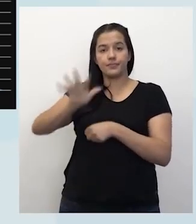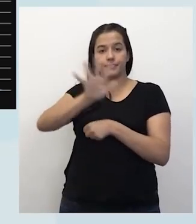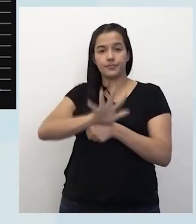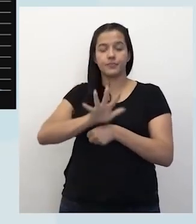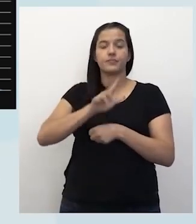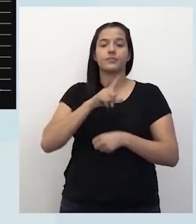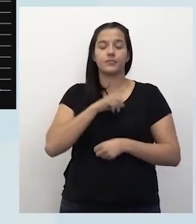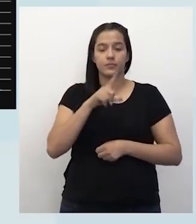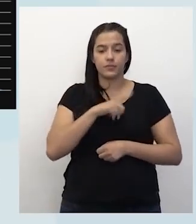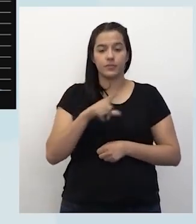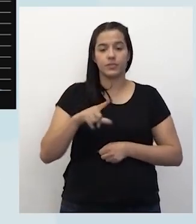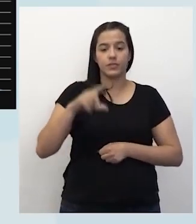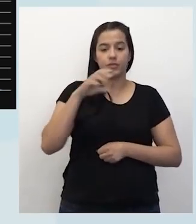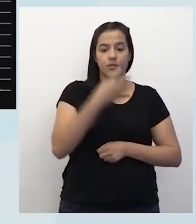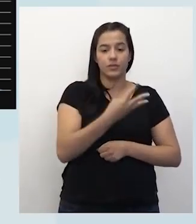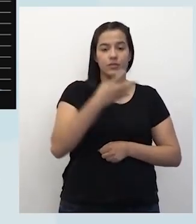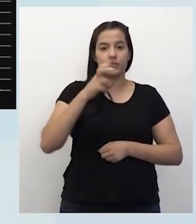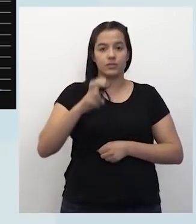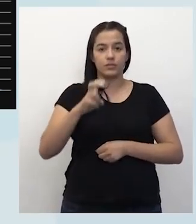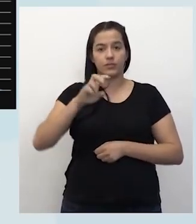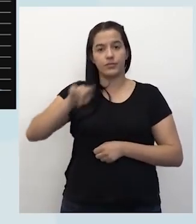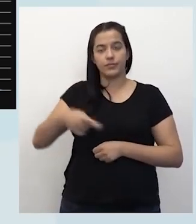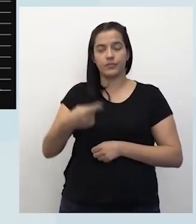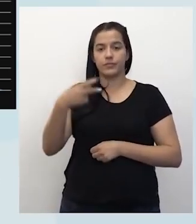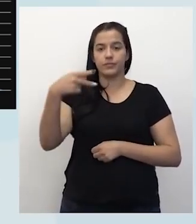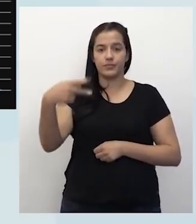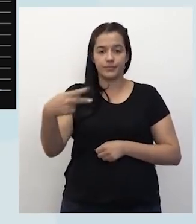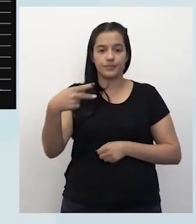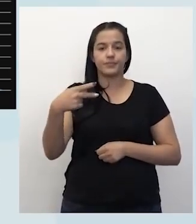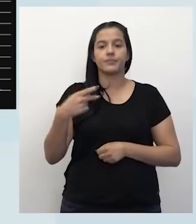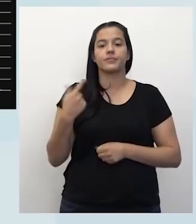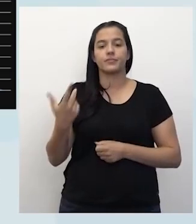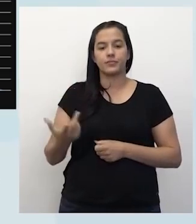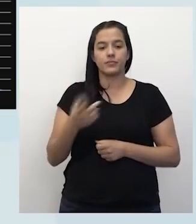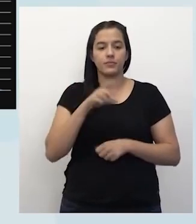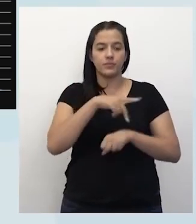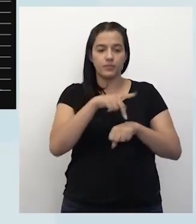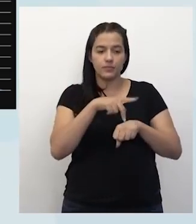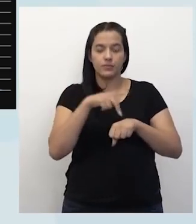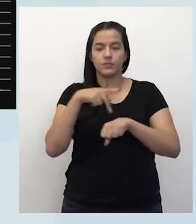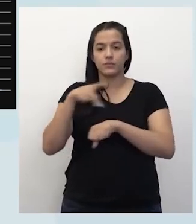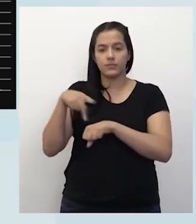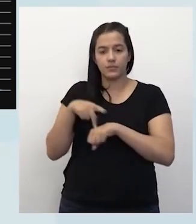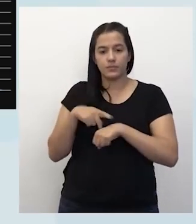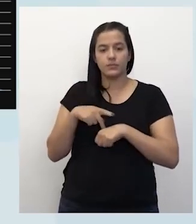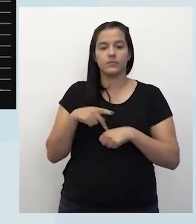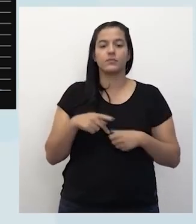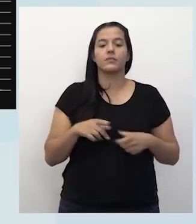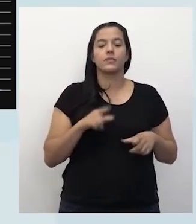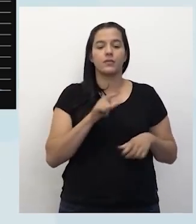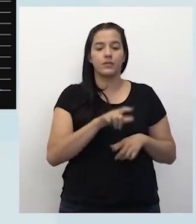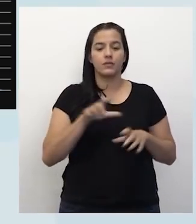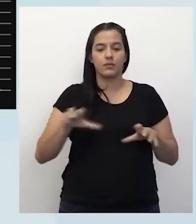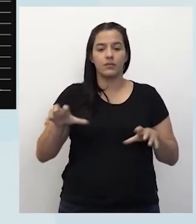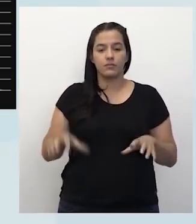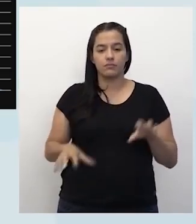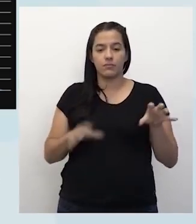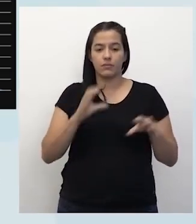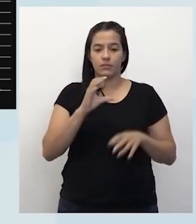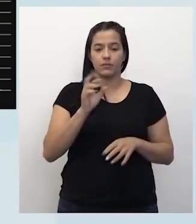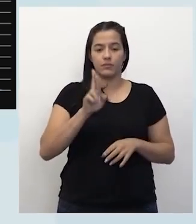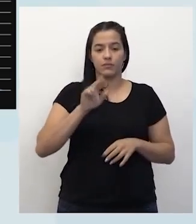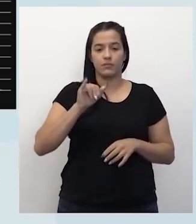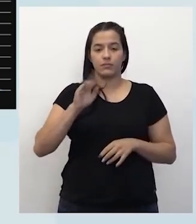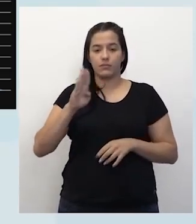45,2 a densidade de habitantes por quilômetro quadrado, isso é por continente, tá? A região do Caribe com 75,6,